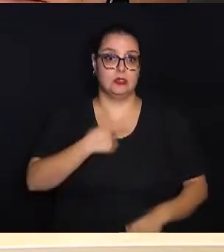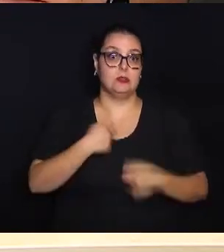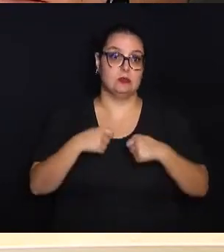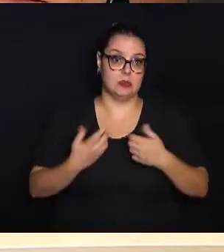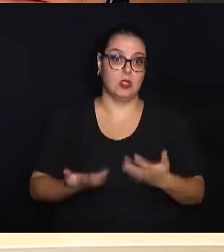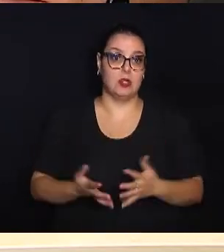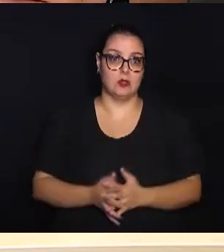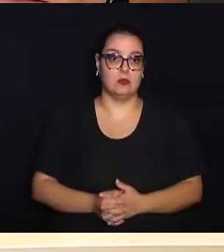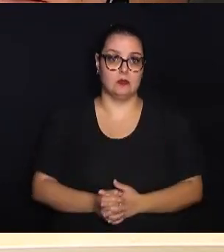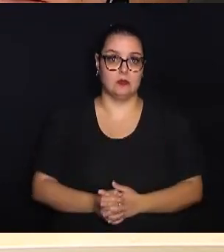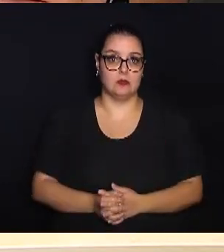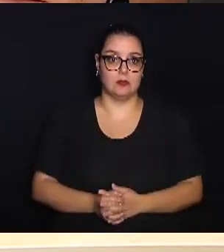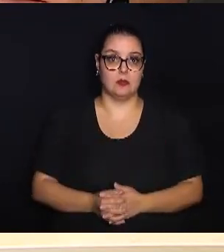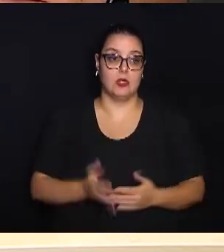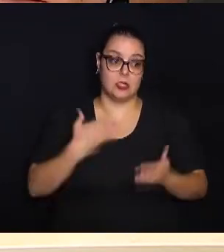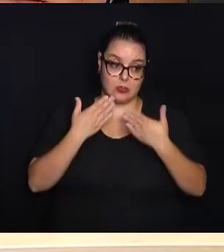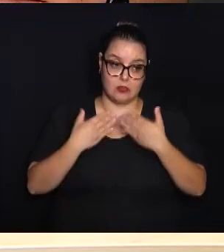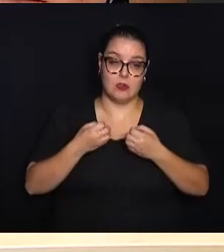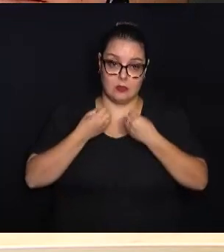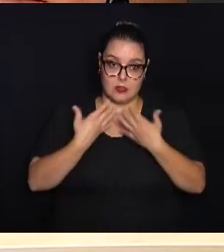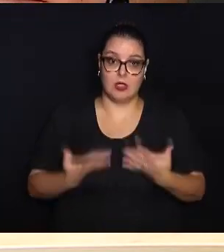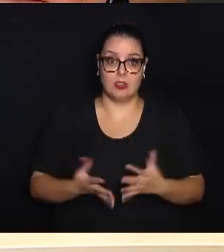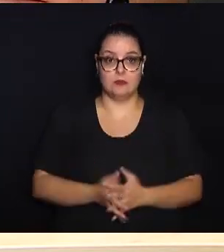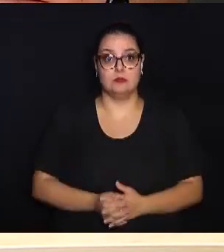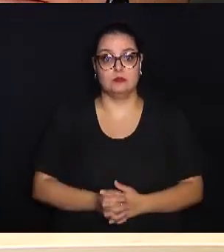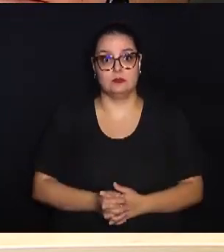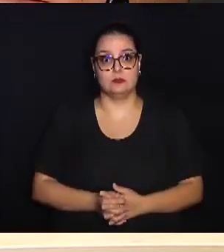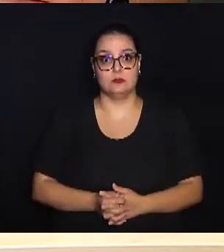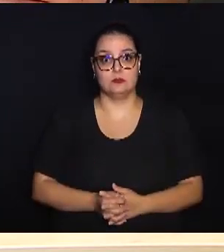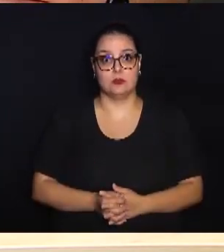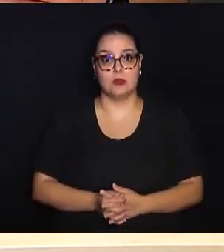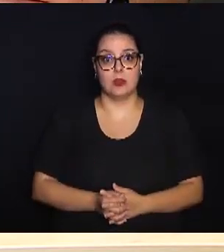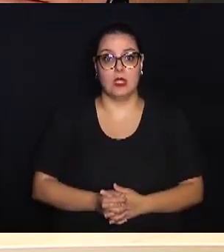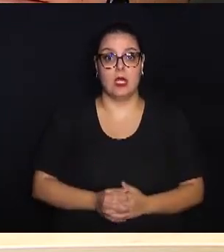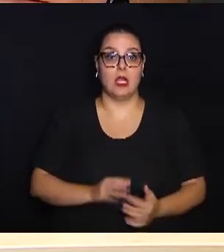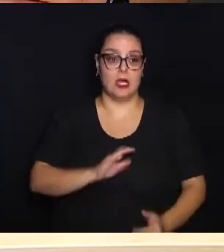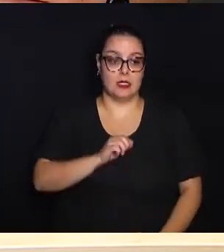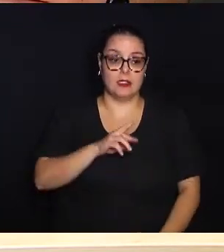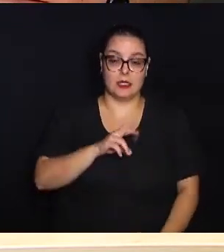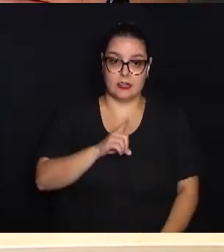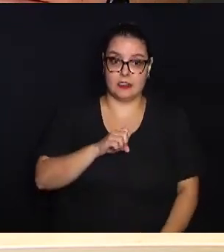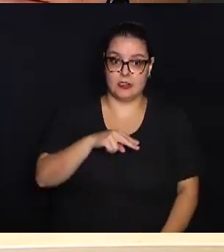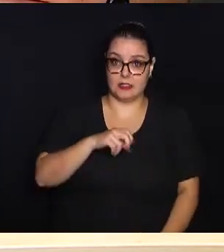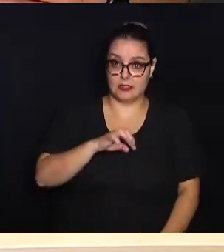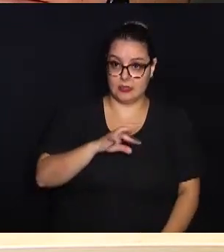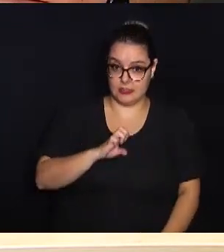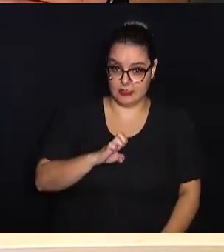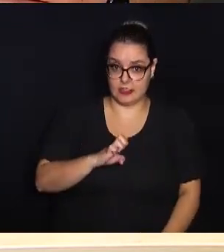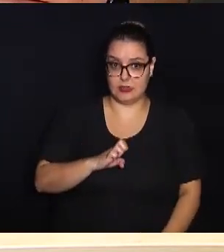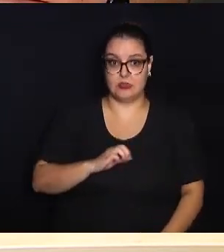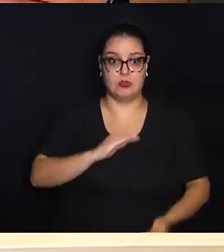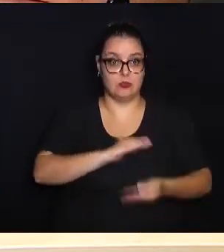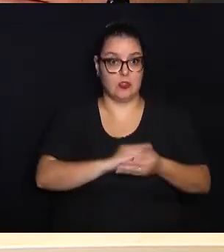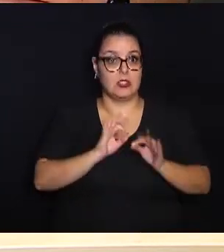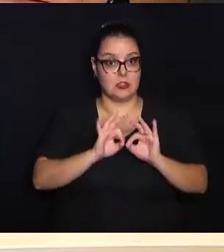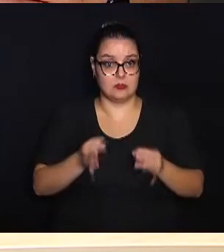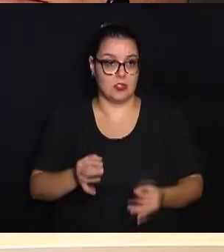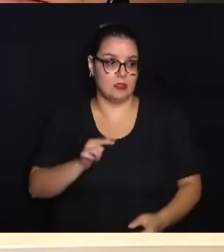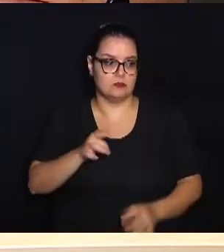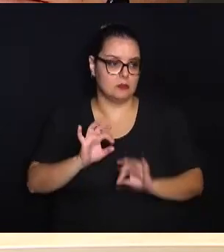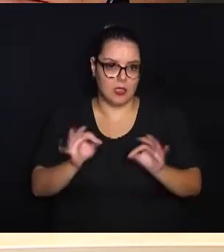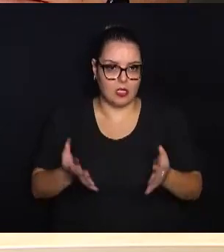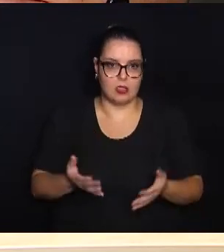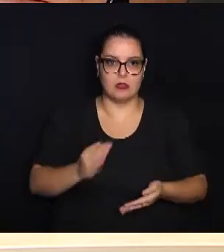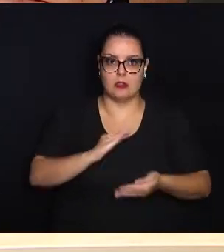precisa ser bem conversado. A Academia de Poupança, ela é simples, ela põe lá, você não tem nada,